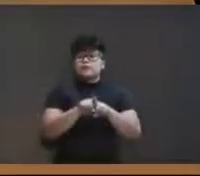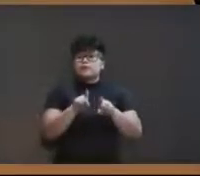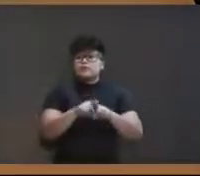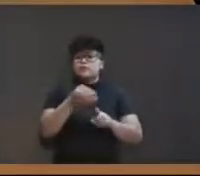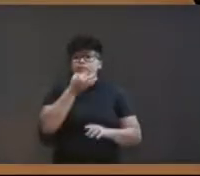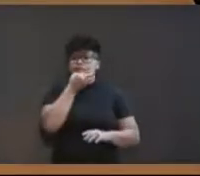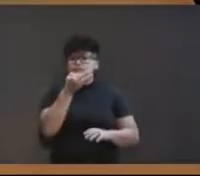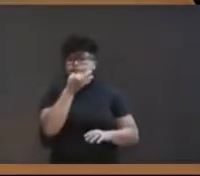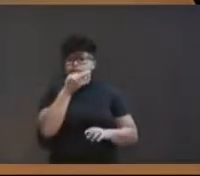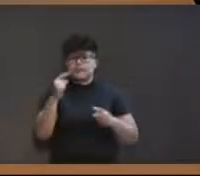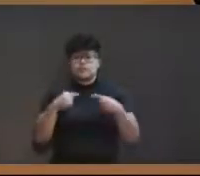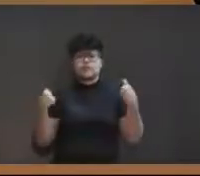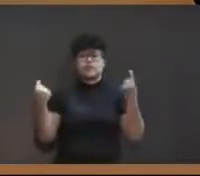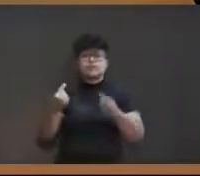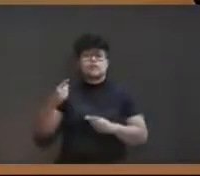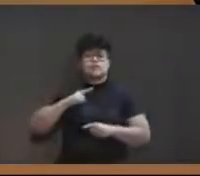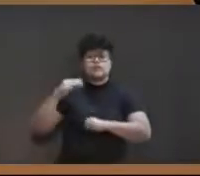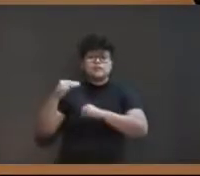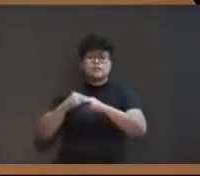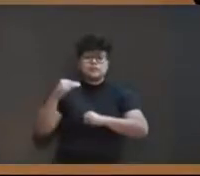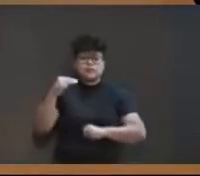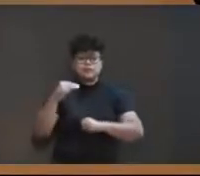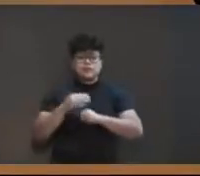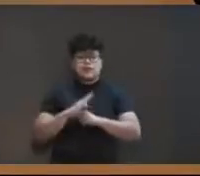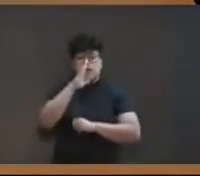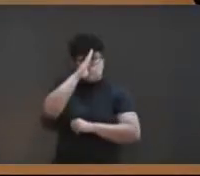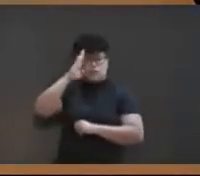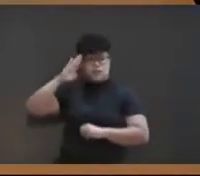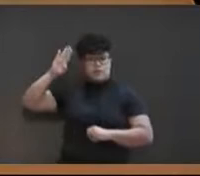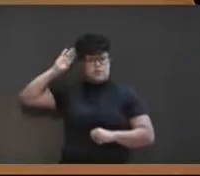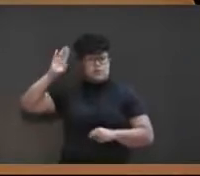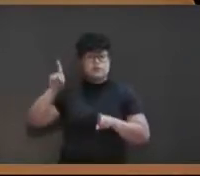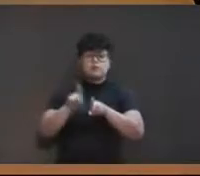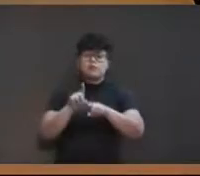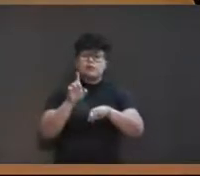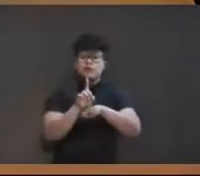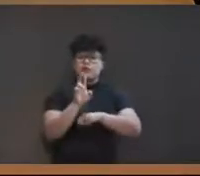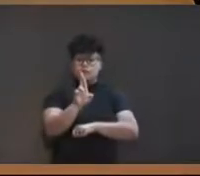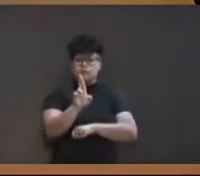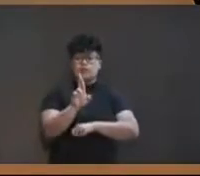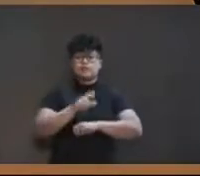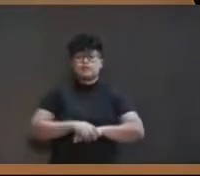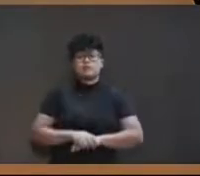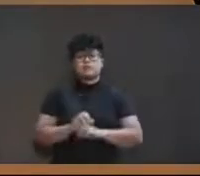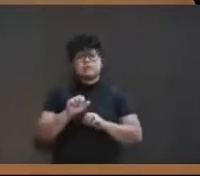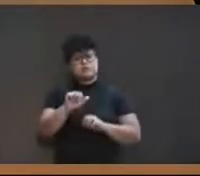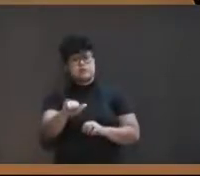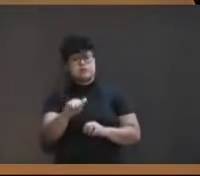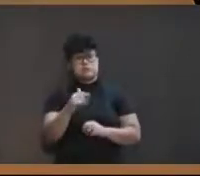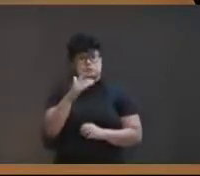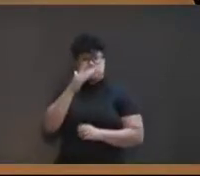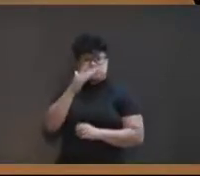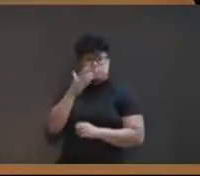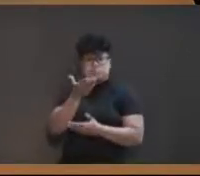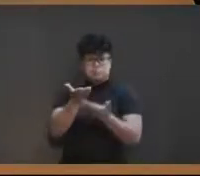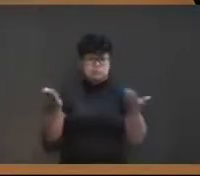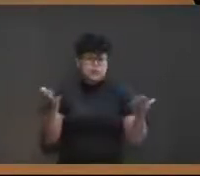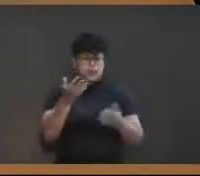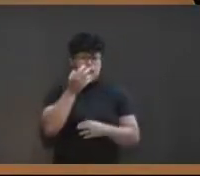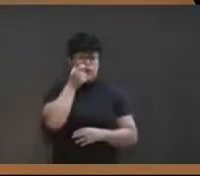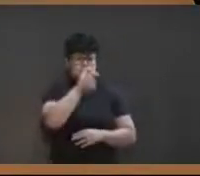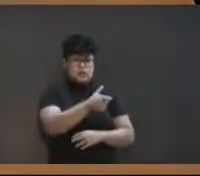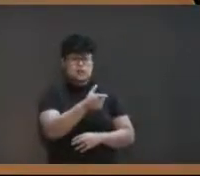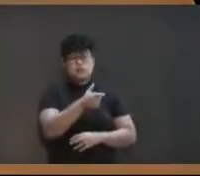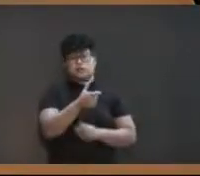nós temos aqui o nosso mestrado acadêmico e temos nosso doutorado também né se o aluno está interessado em estudar esse tipo de problema